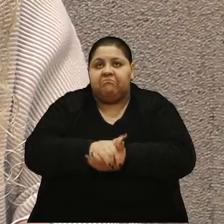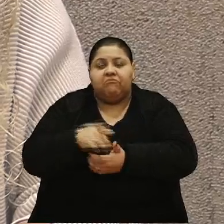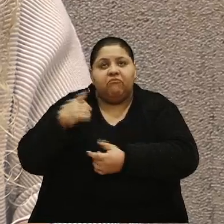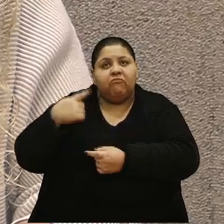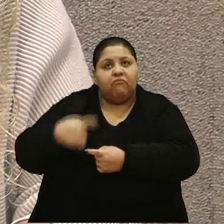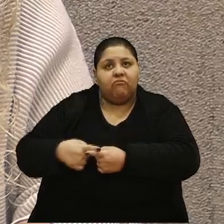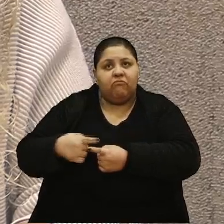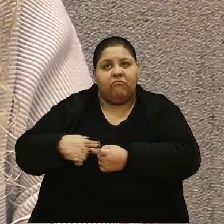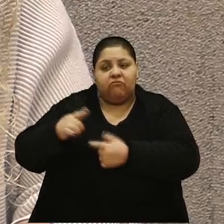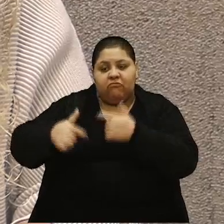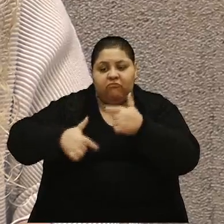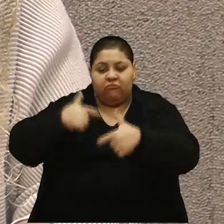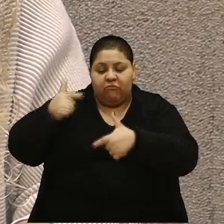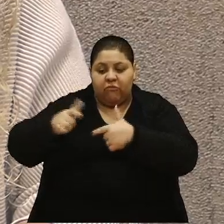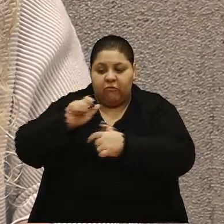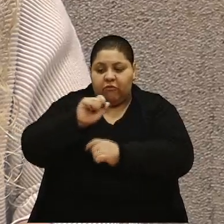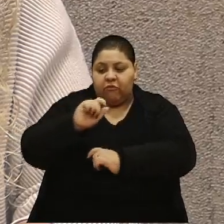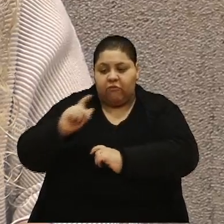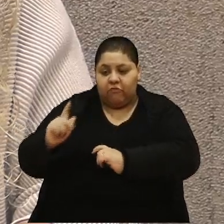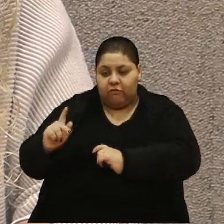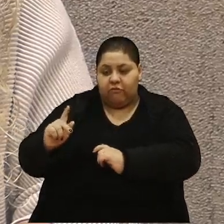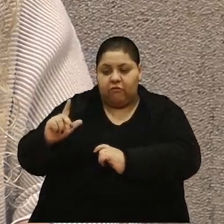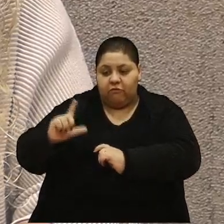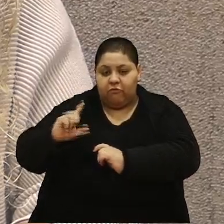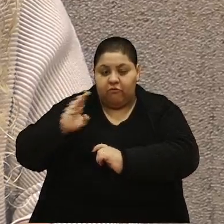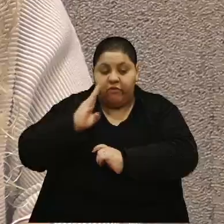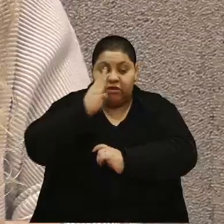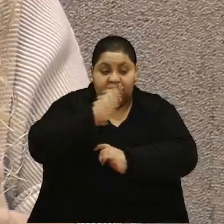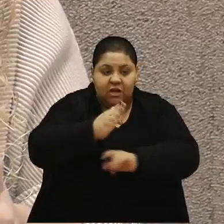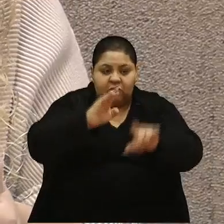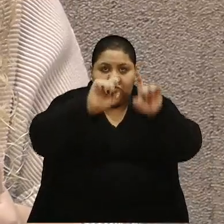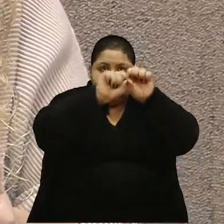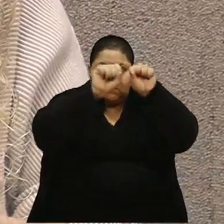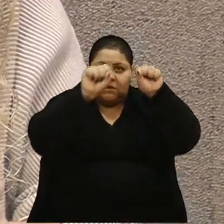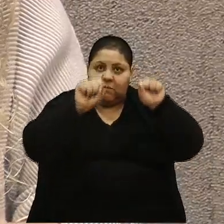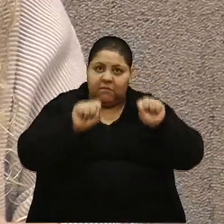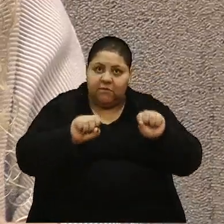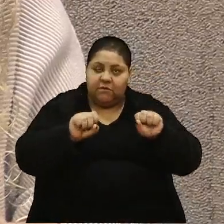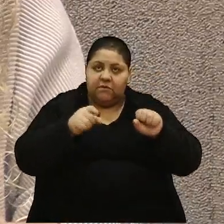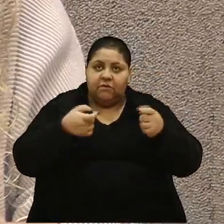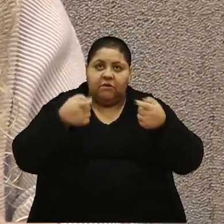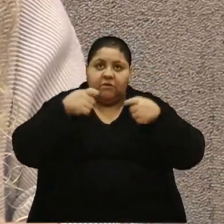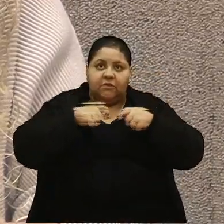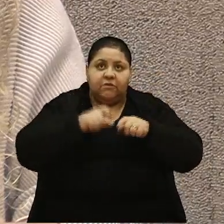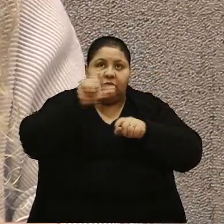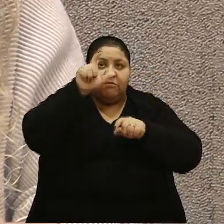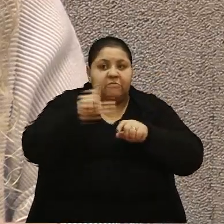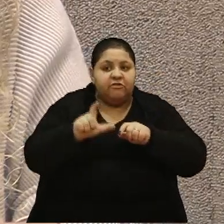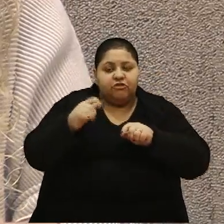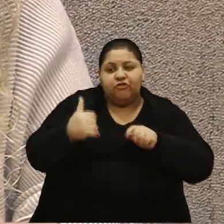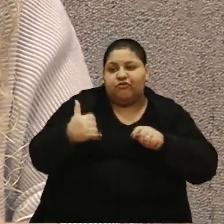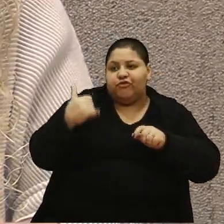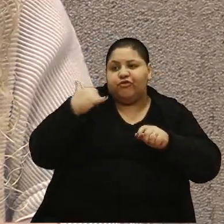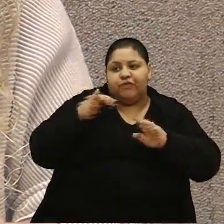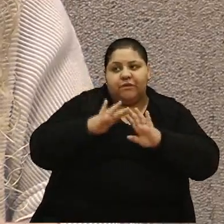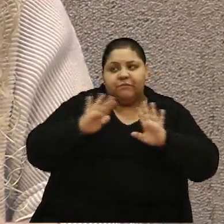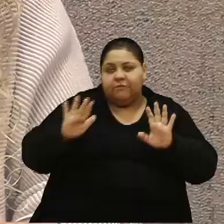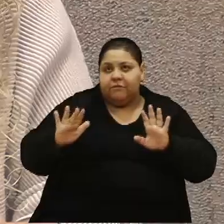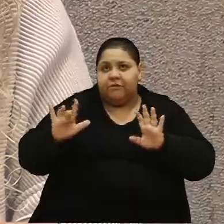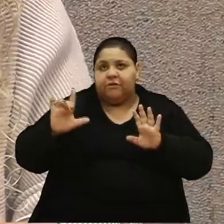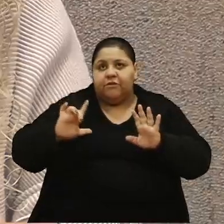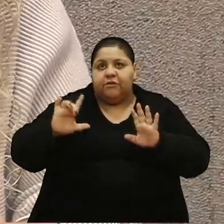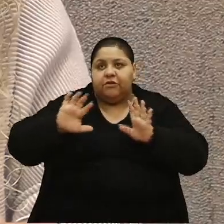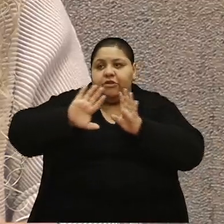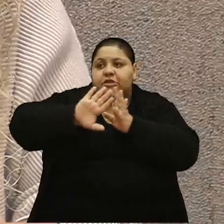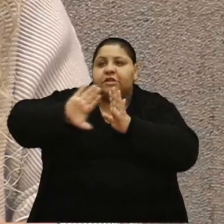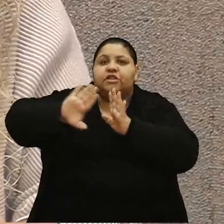Porque, trabalhando no aplicativo, vai direto no sistema. Não precisa alguém te atender lá no telefone e te tirar